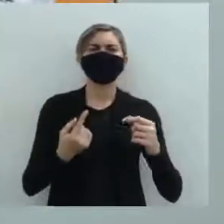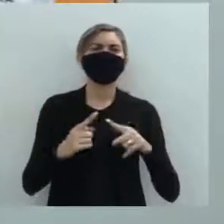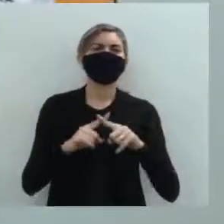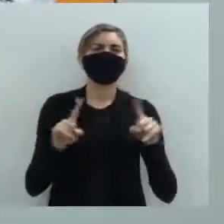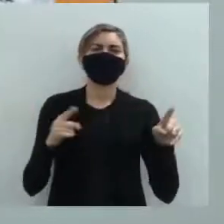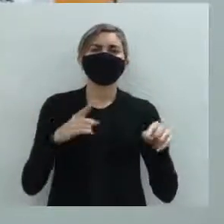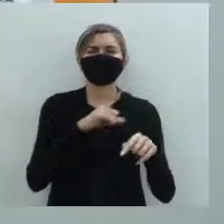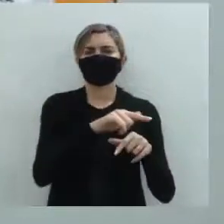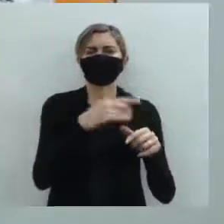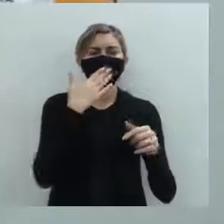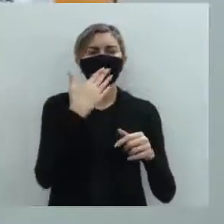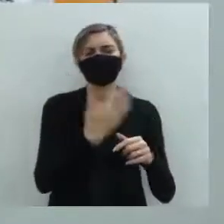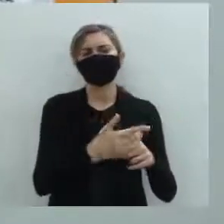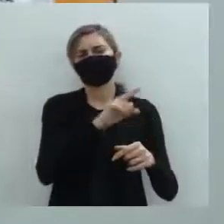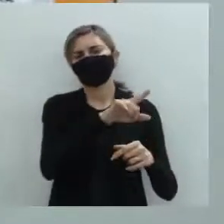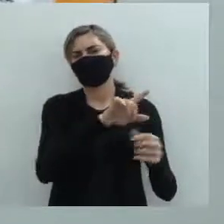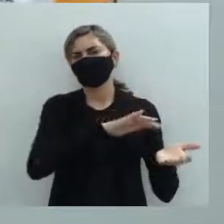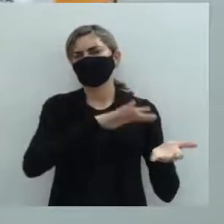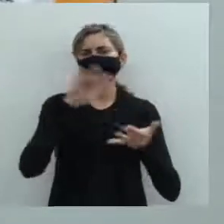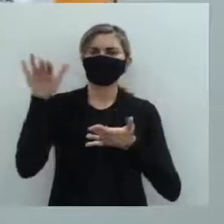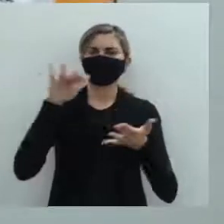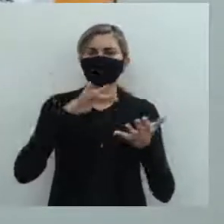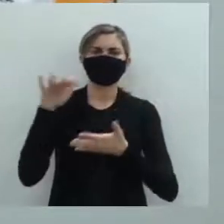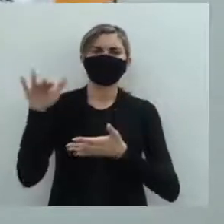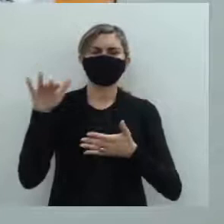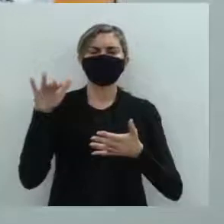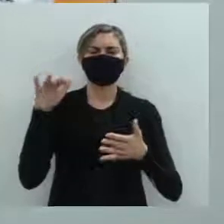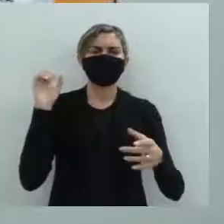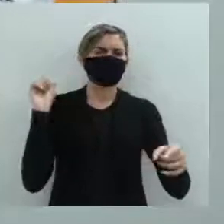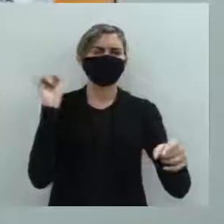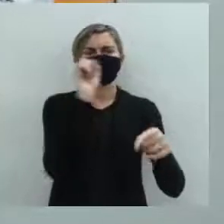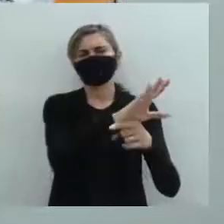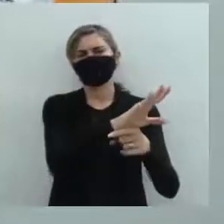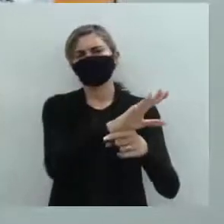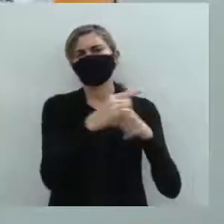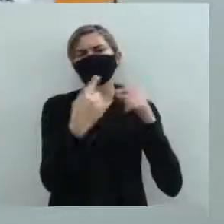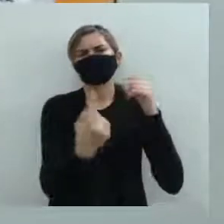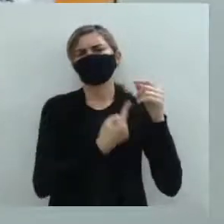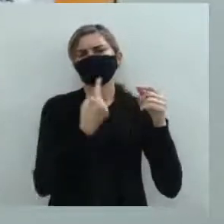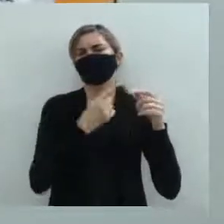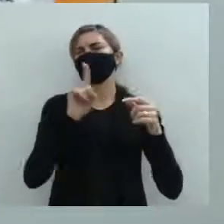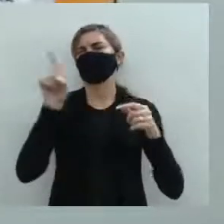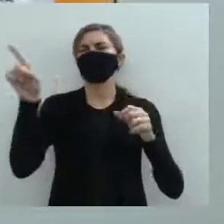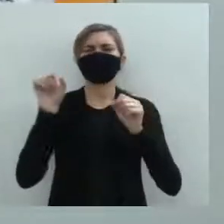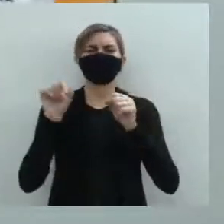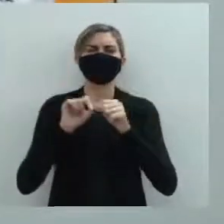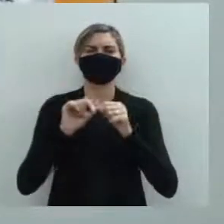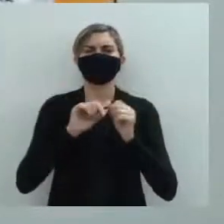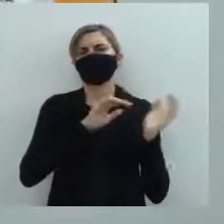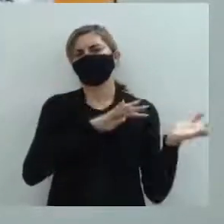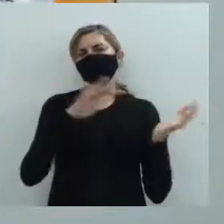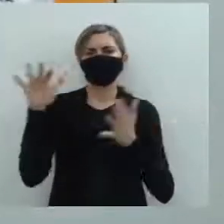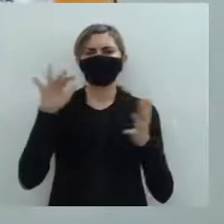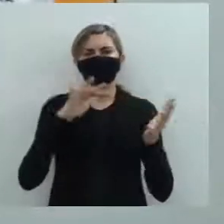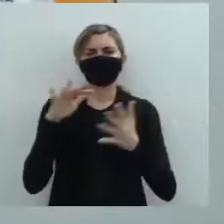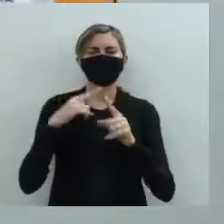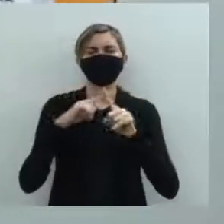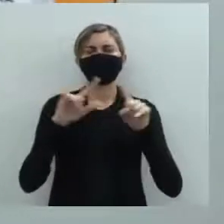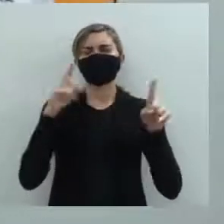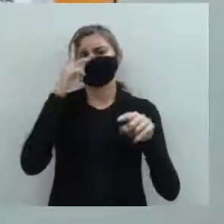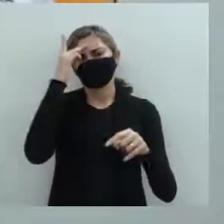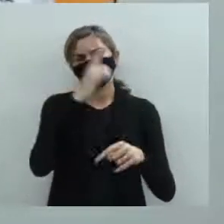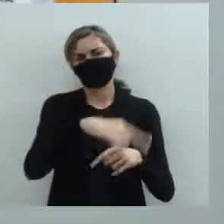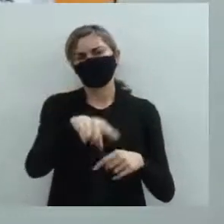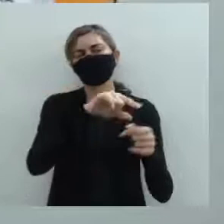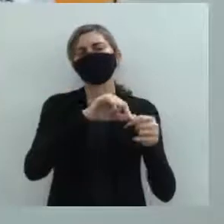mas eles estão solicitando que os entregadores descumpram o isolamento social para que eles possam fazer entrega. Mas essas pessoas estavam